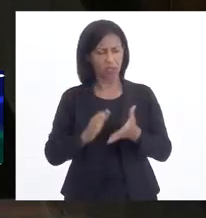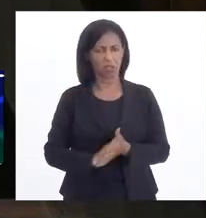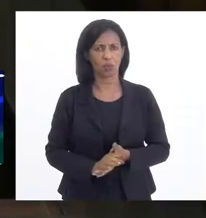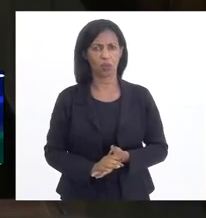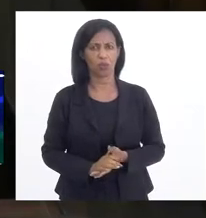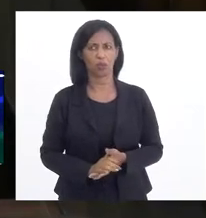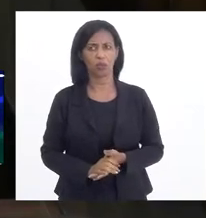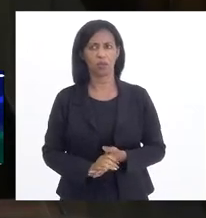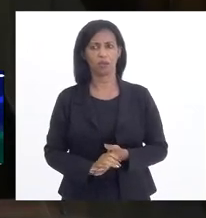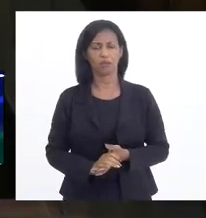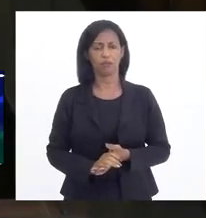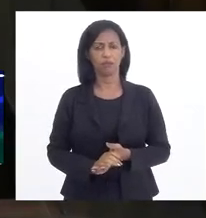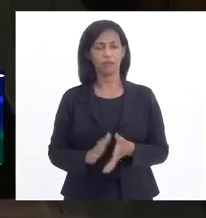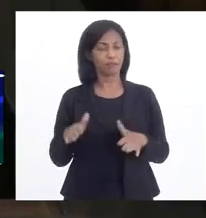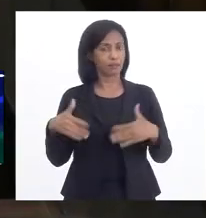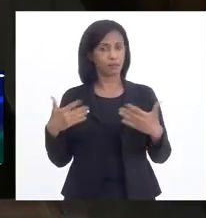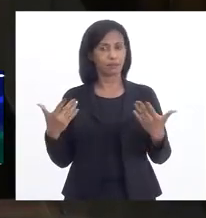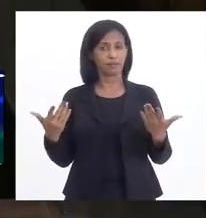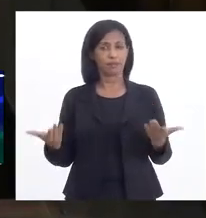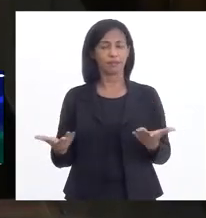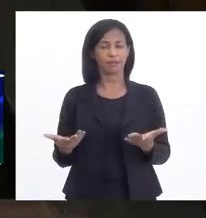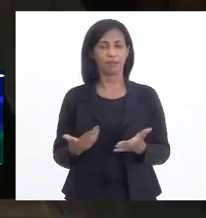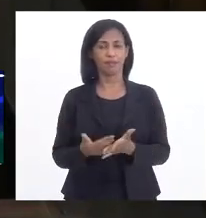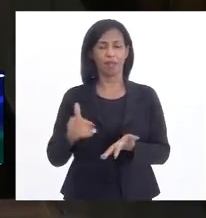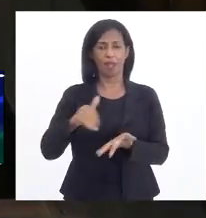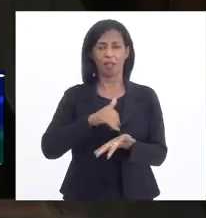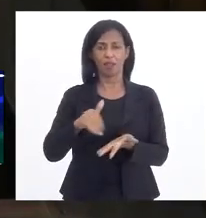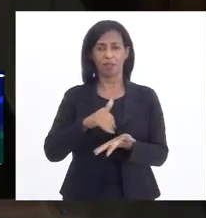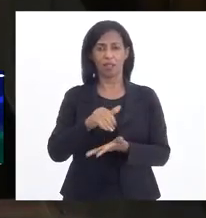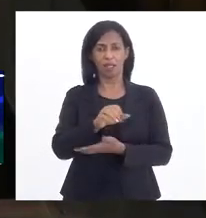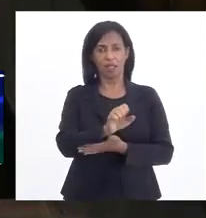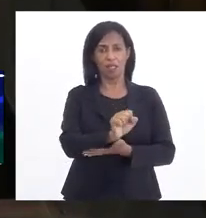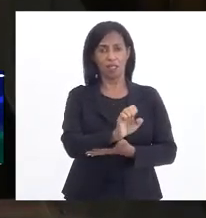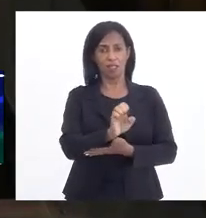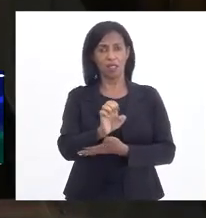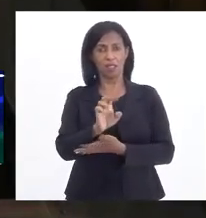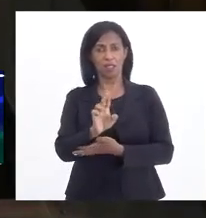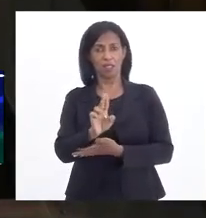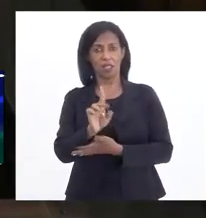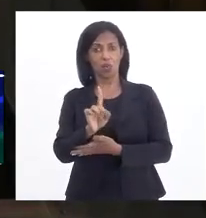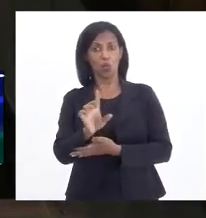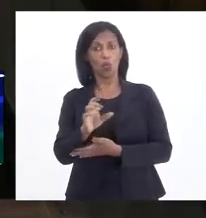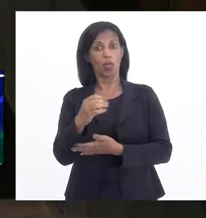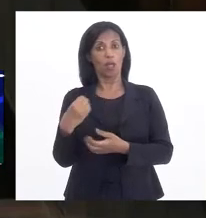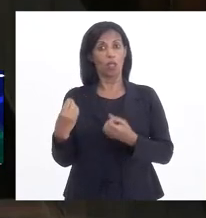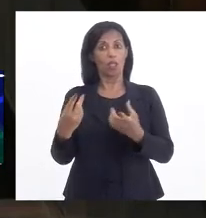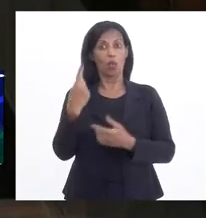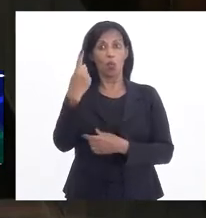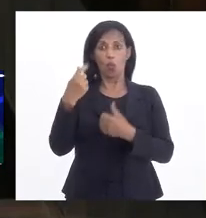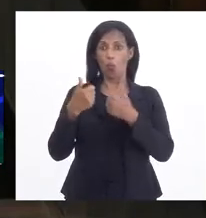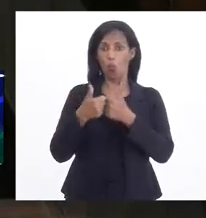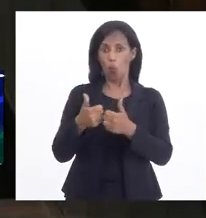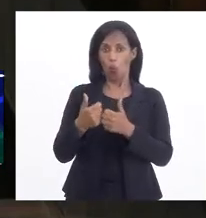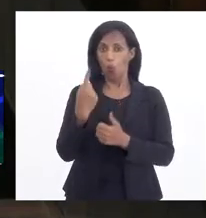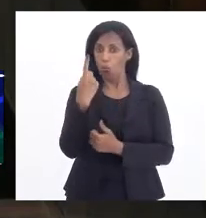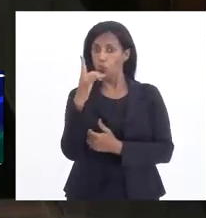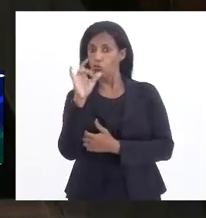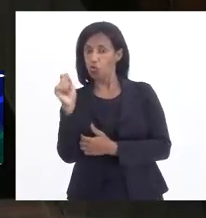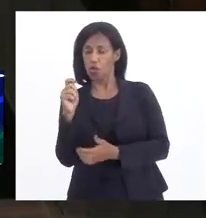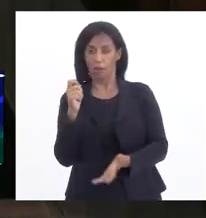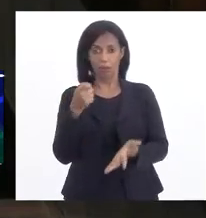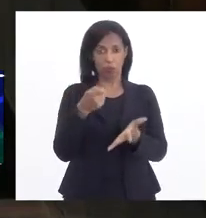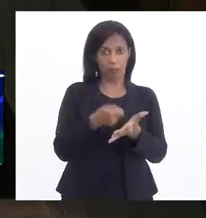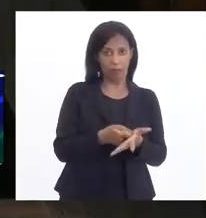vez só. Aliás, assim, a Secretaria de Educação disponibilizou ônibus para um dia só, mas o pagamento tinha que